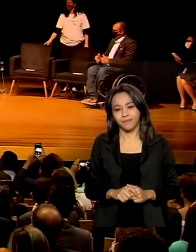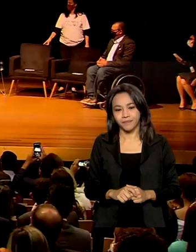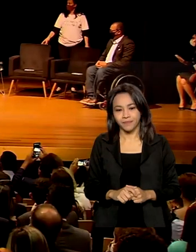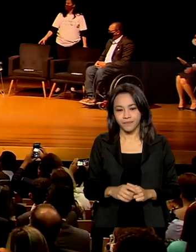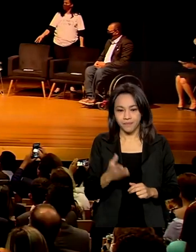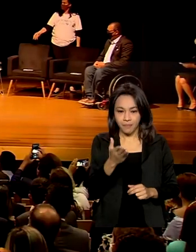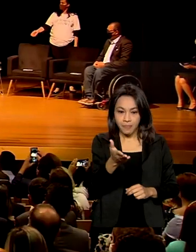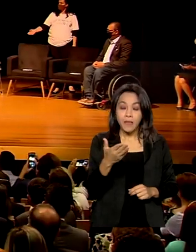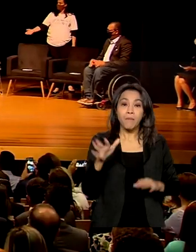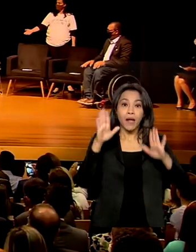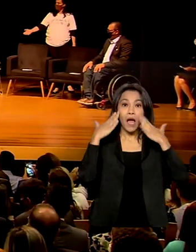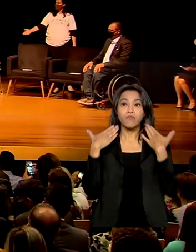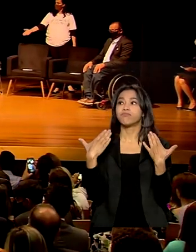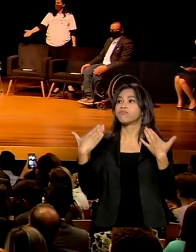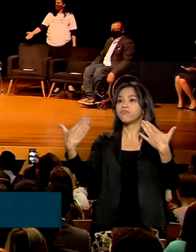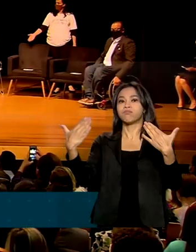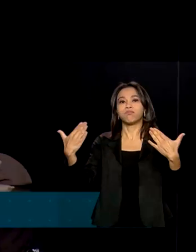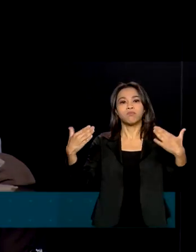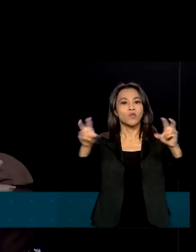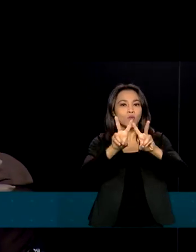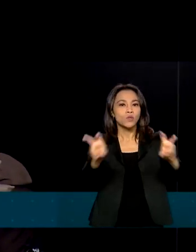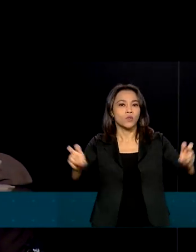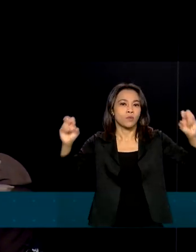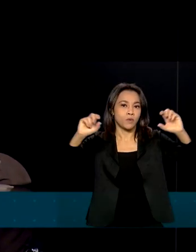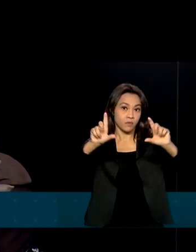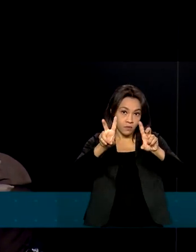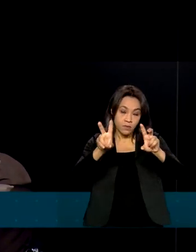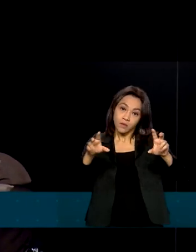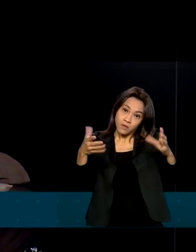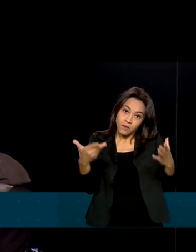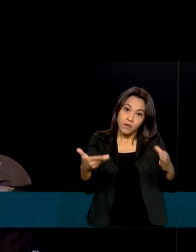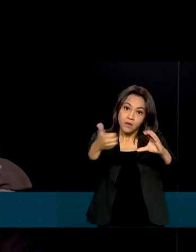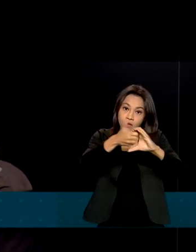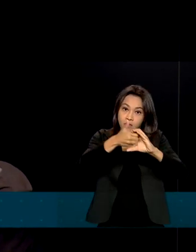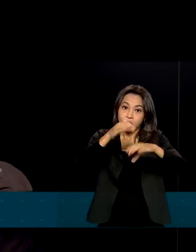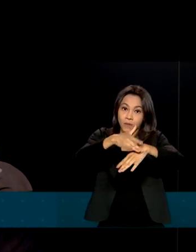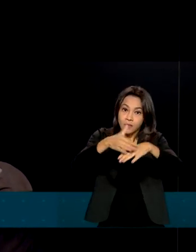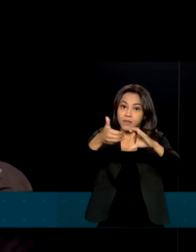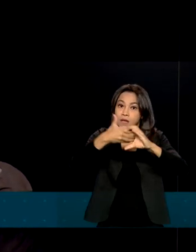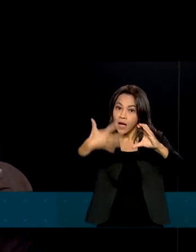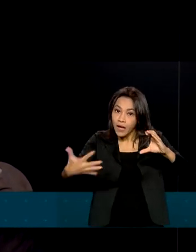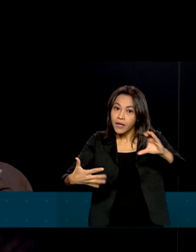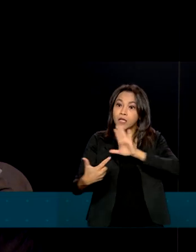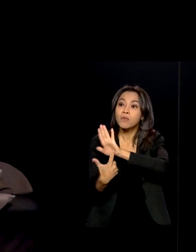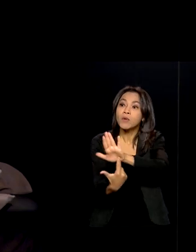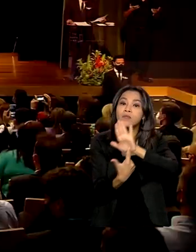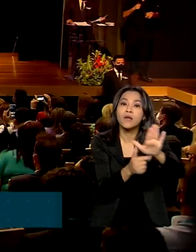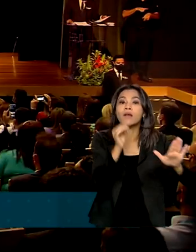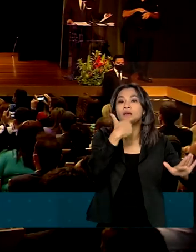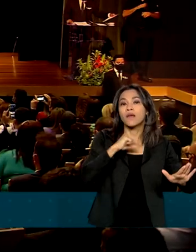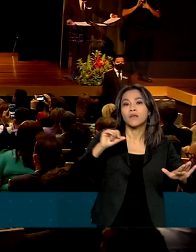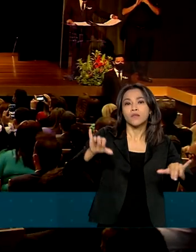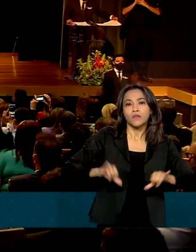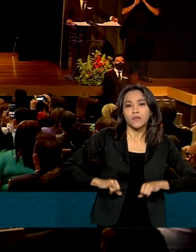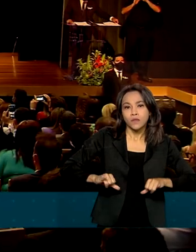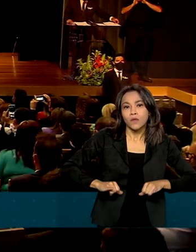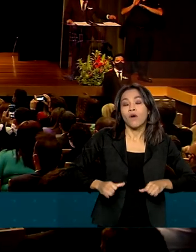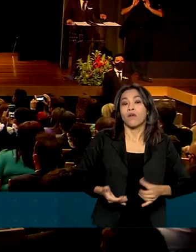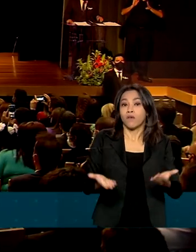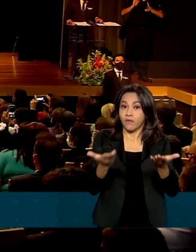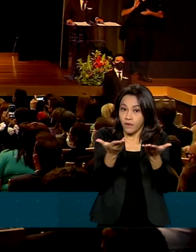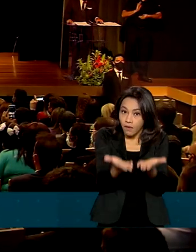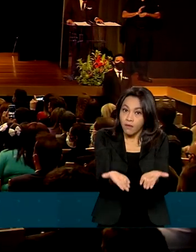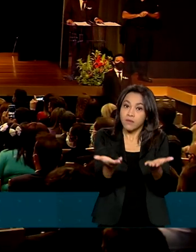Para dar mais visibilidade ao tema e demonstrar a realidade de quem sofre de alguma doença rara no Brasil, o governo lançou